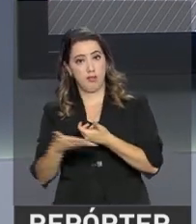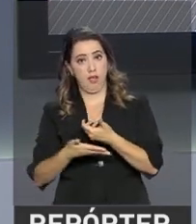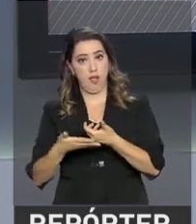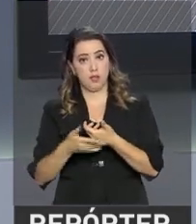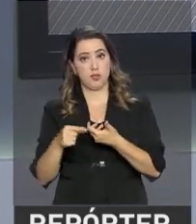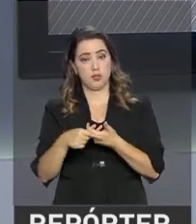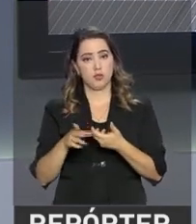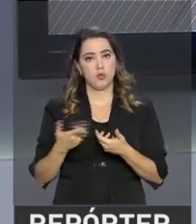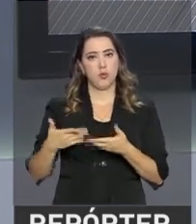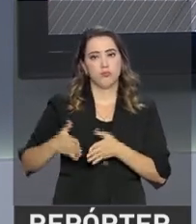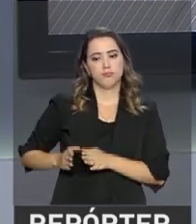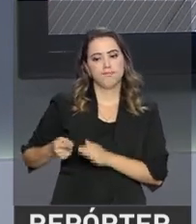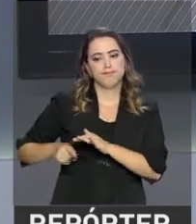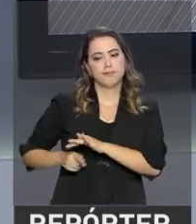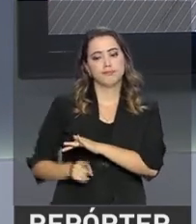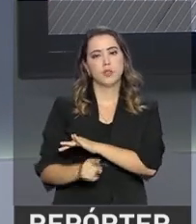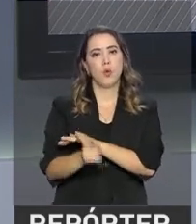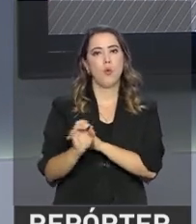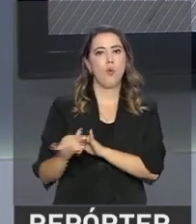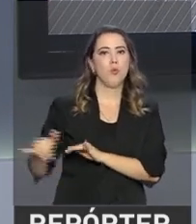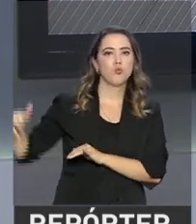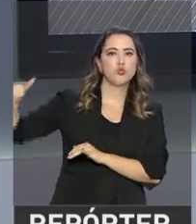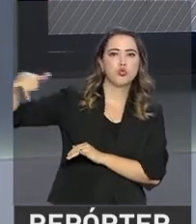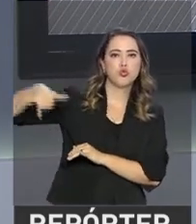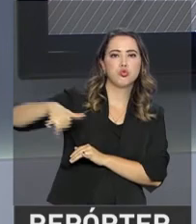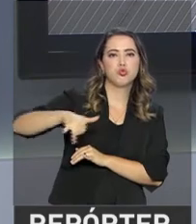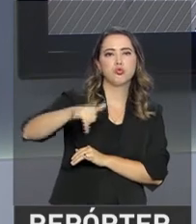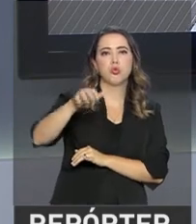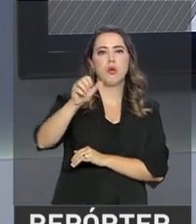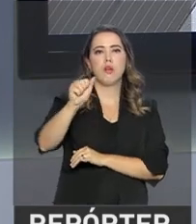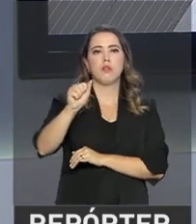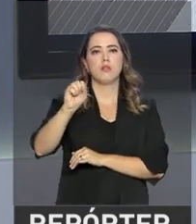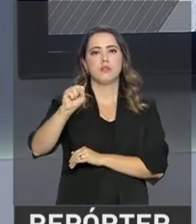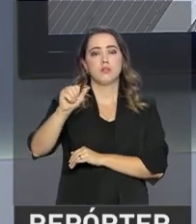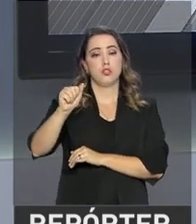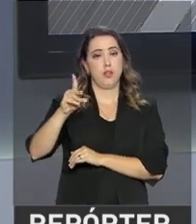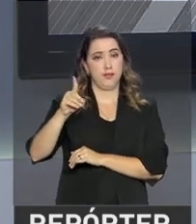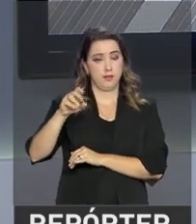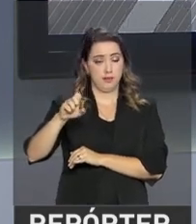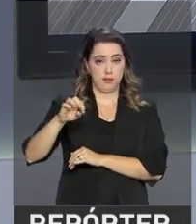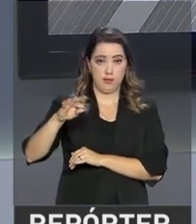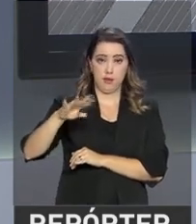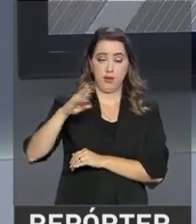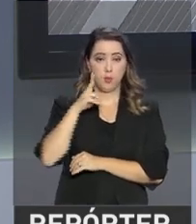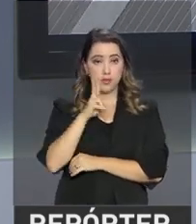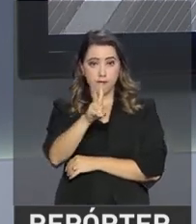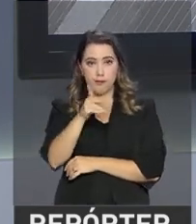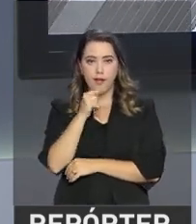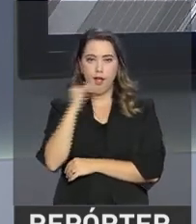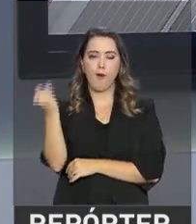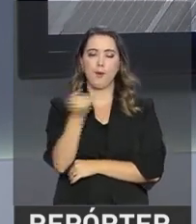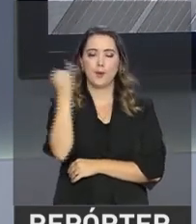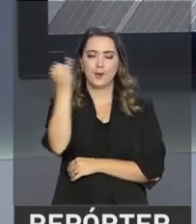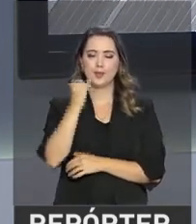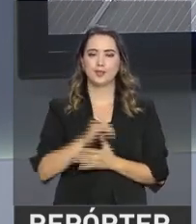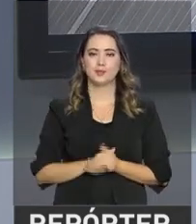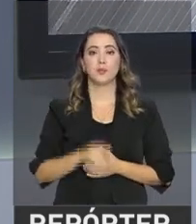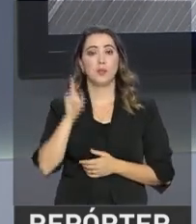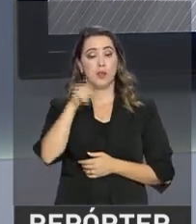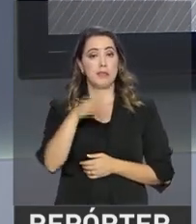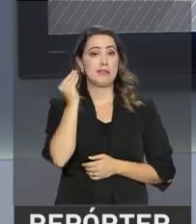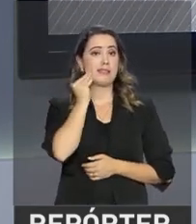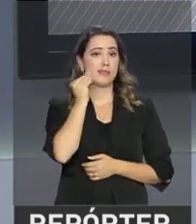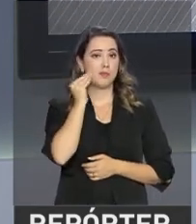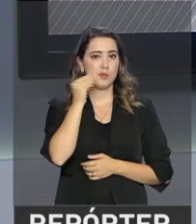carona em um submarino o voar de asa delta e confirmar que a água é muito mais importante para a sobrevivência do que imaginamos essa